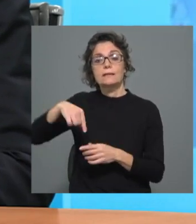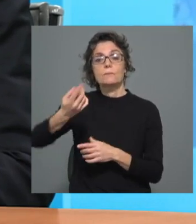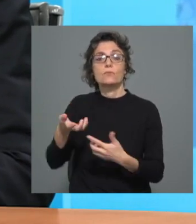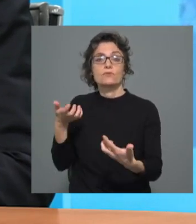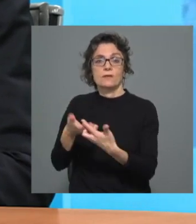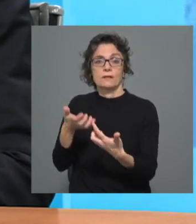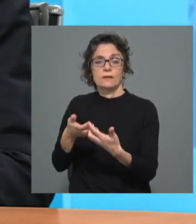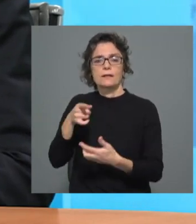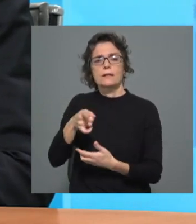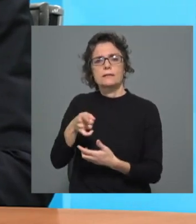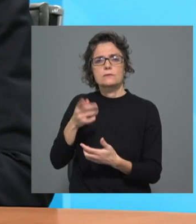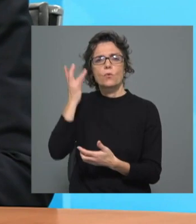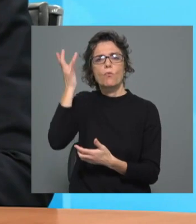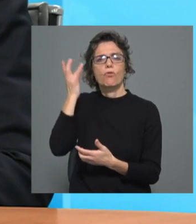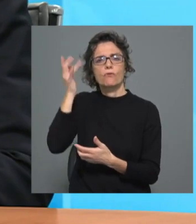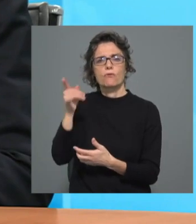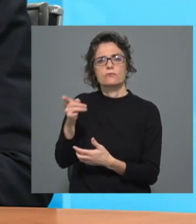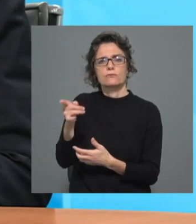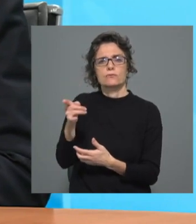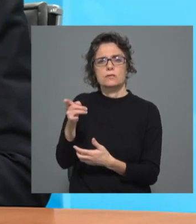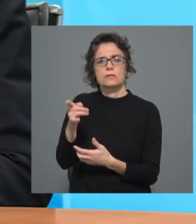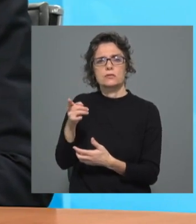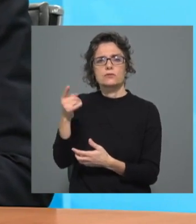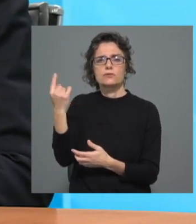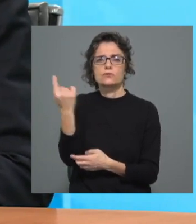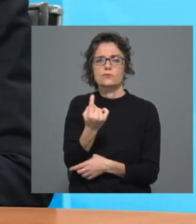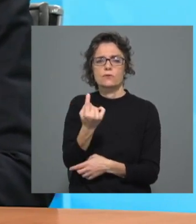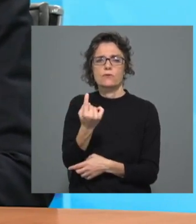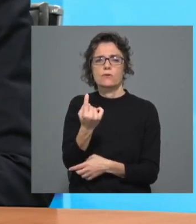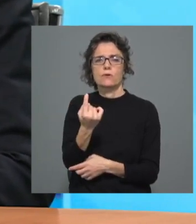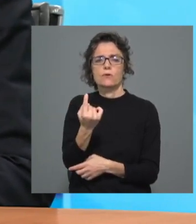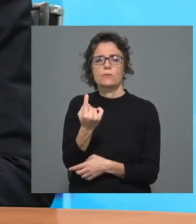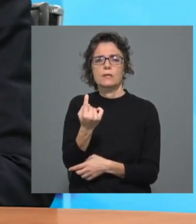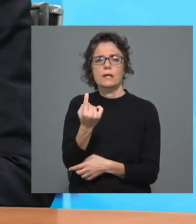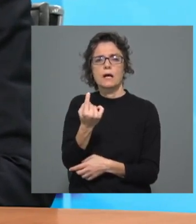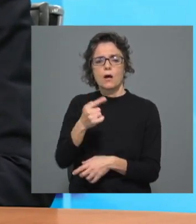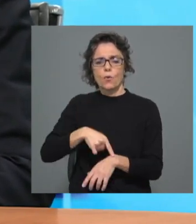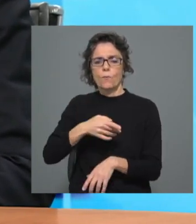Os ortodoxos impõem um tempo de penitência para aqueles que participaram,